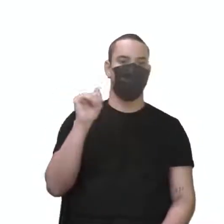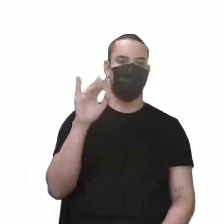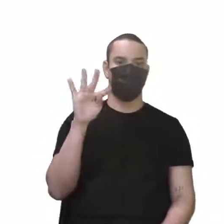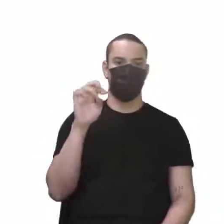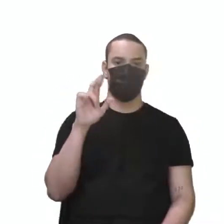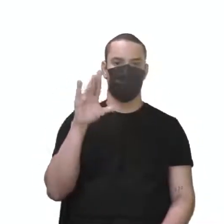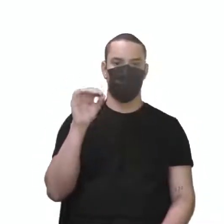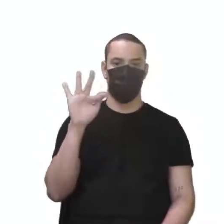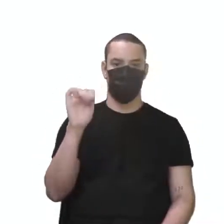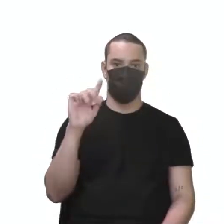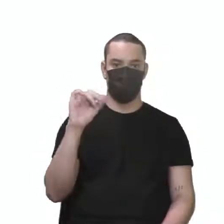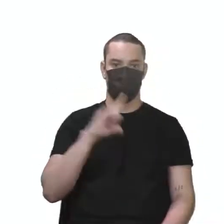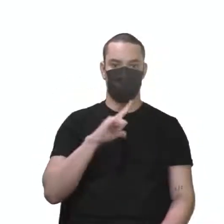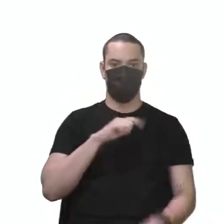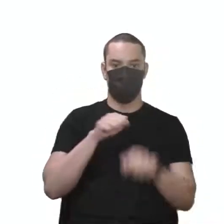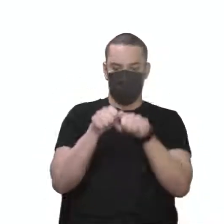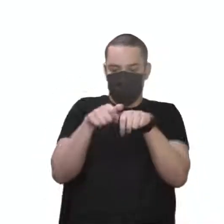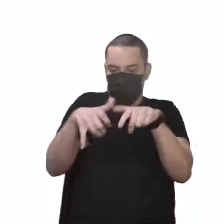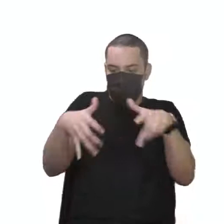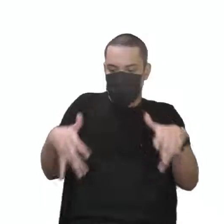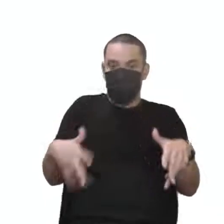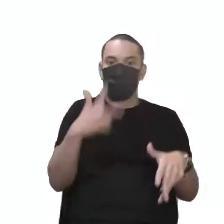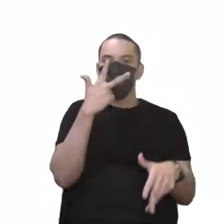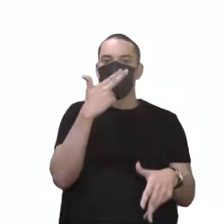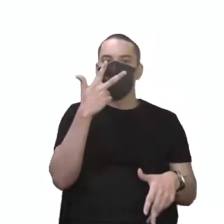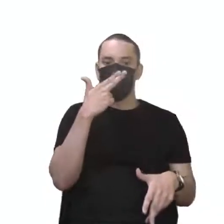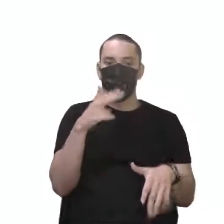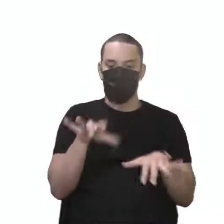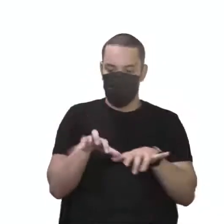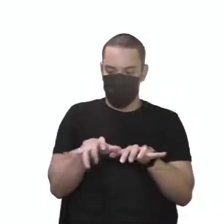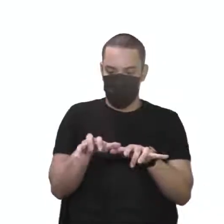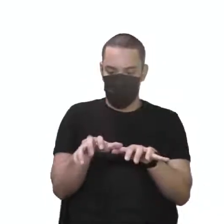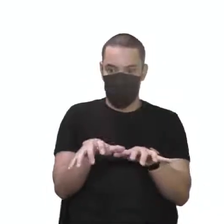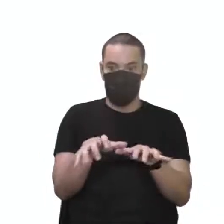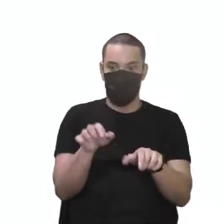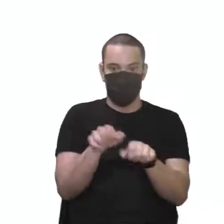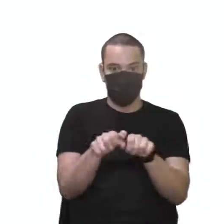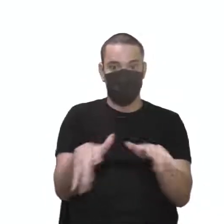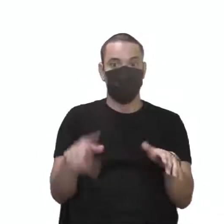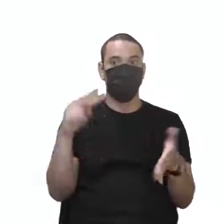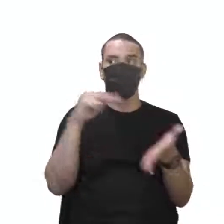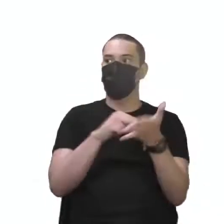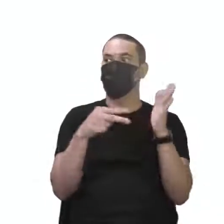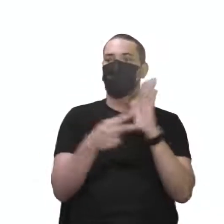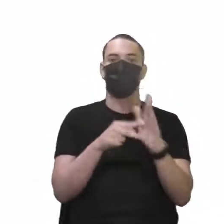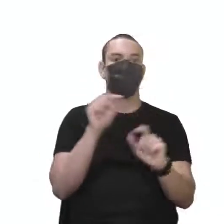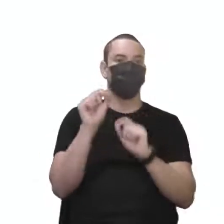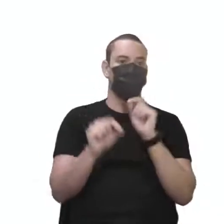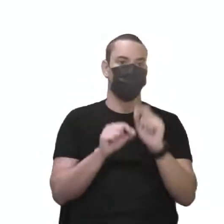ele apresenta essas fibrinhas que parecem umas perninhas de aranha, né? O que ele faz? Olha aqui para mim.